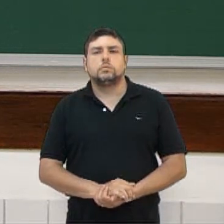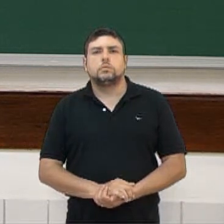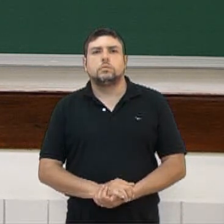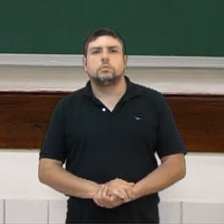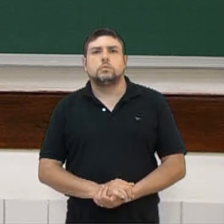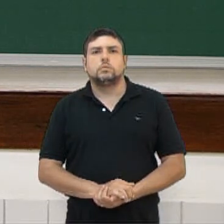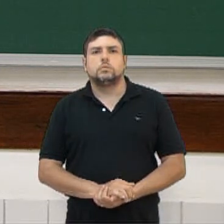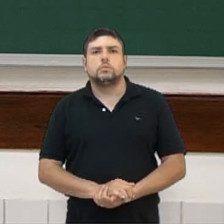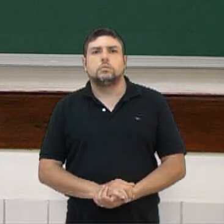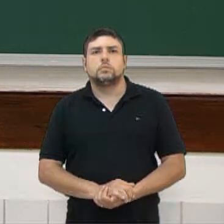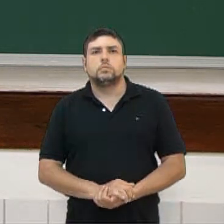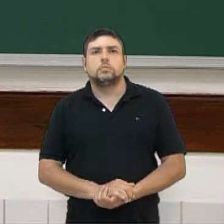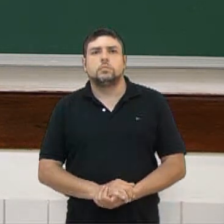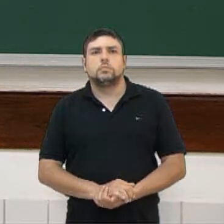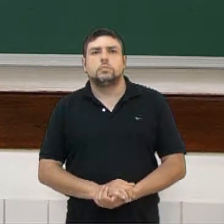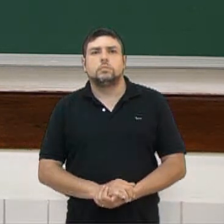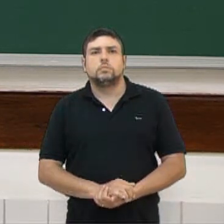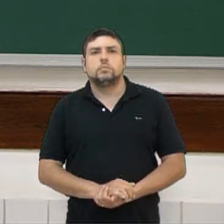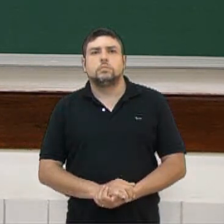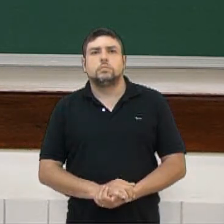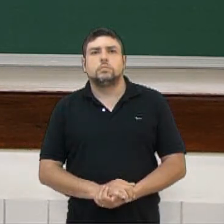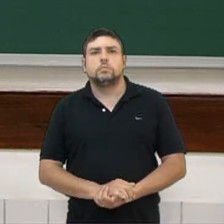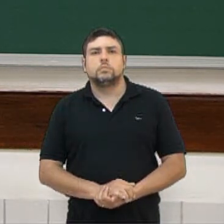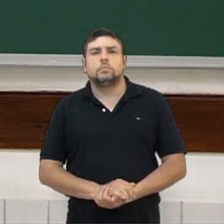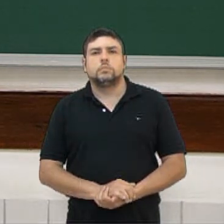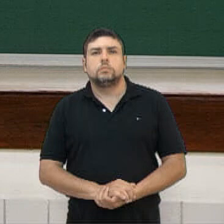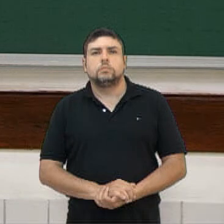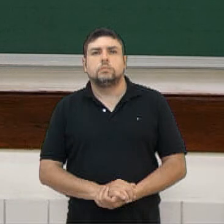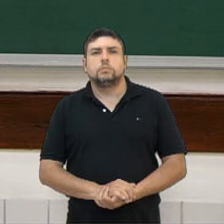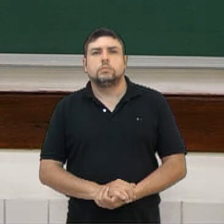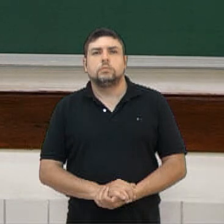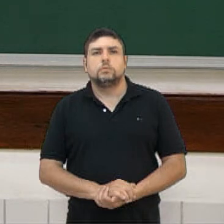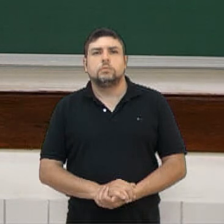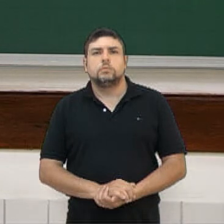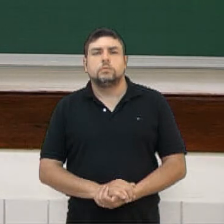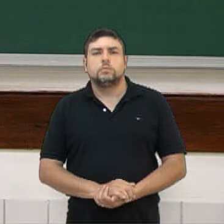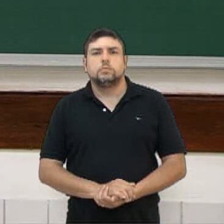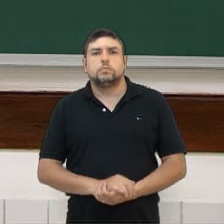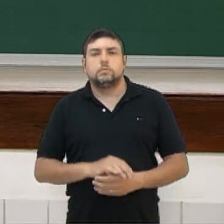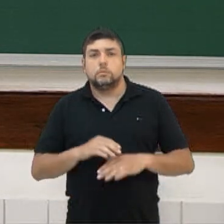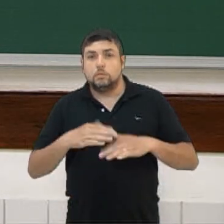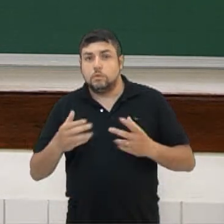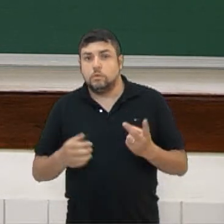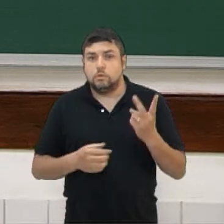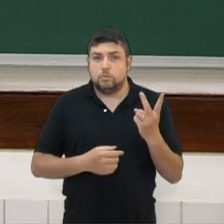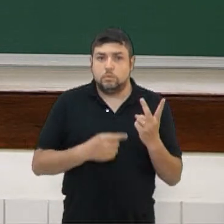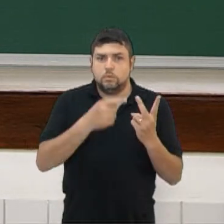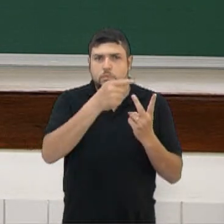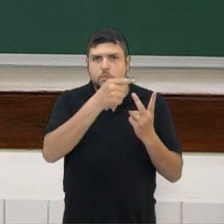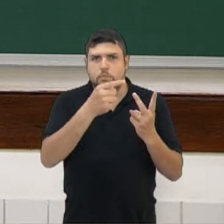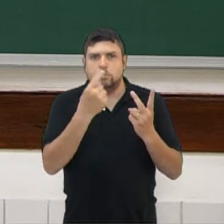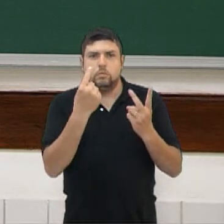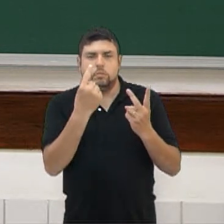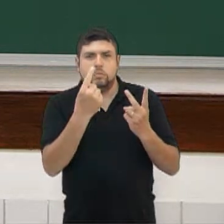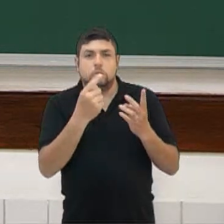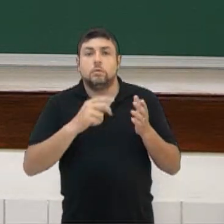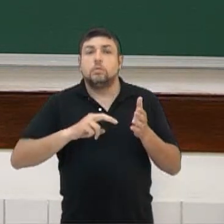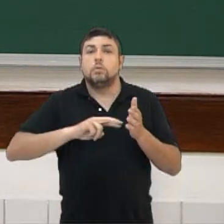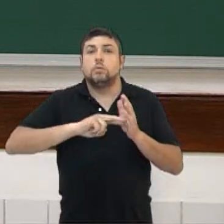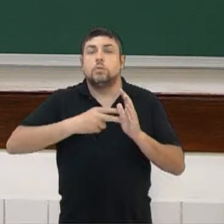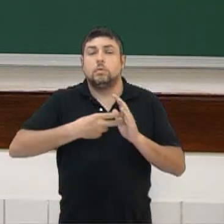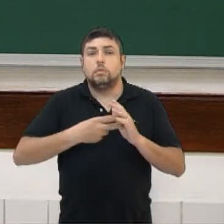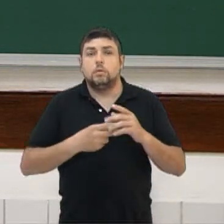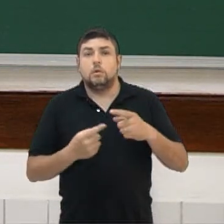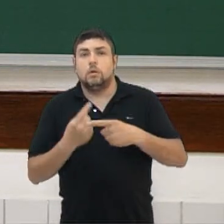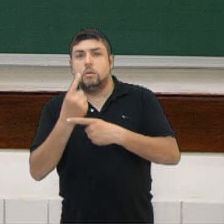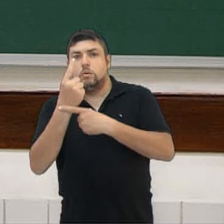sobre 2 elevado a 1, de acordo com a propriedade. Então, 2 elevado a menos 1 é a mesma coisa que